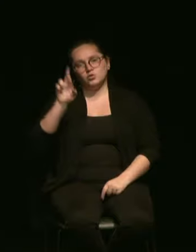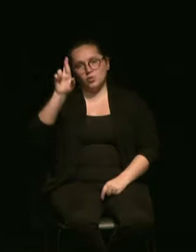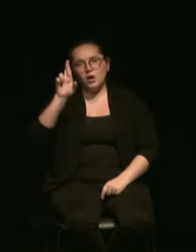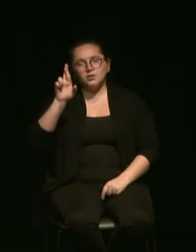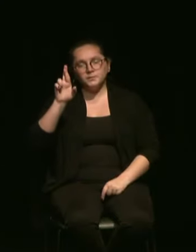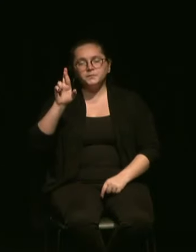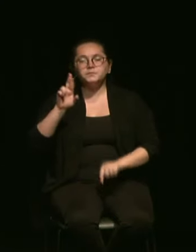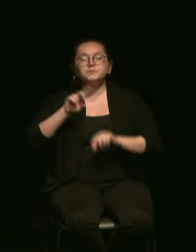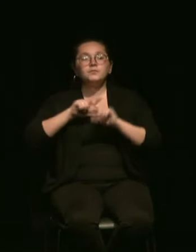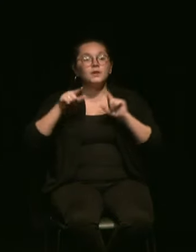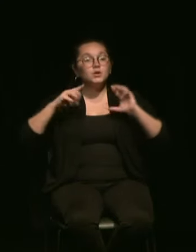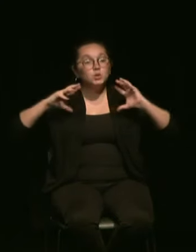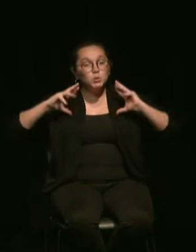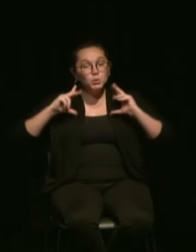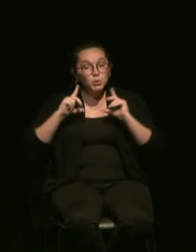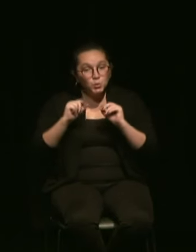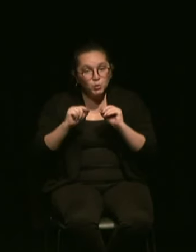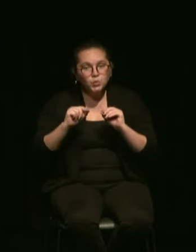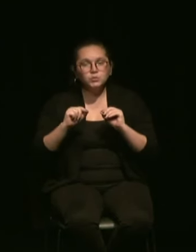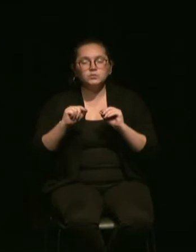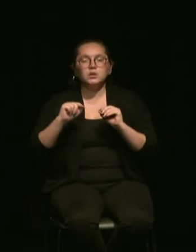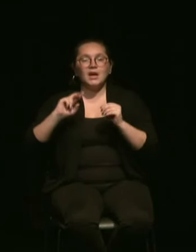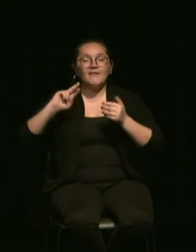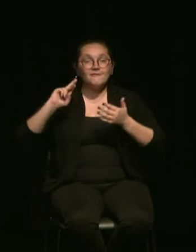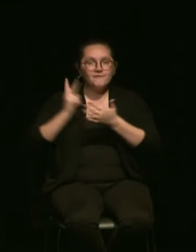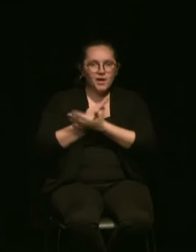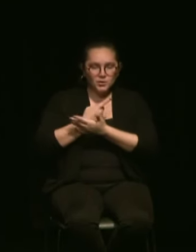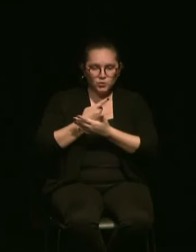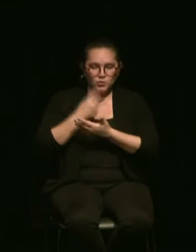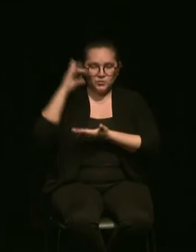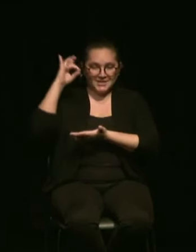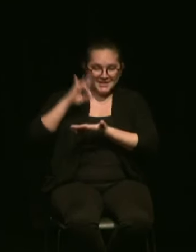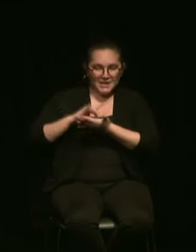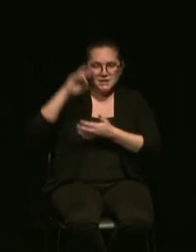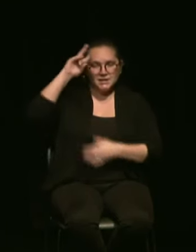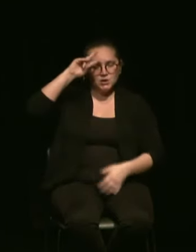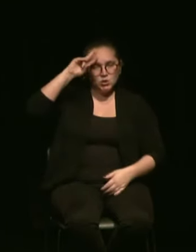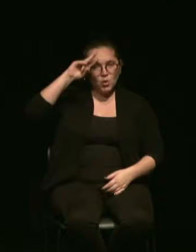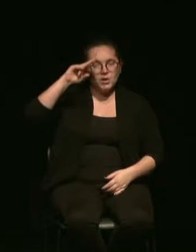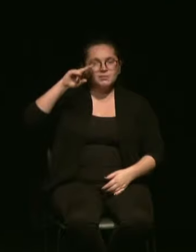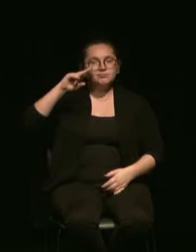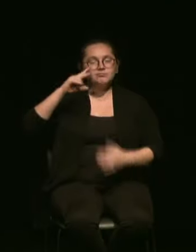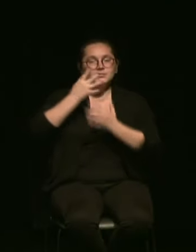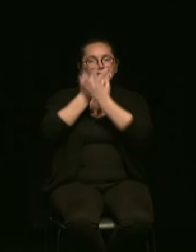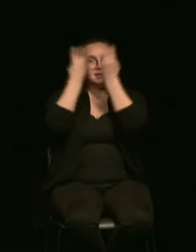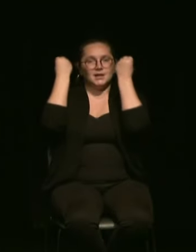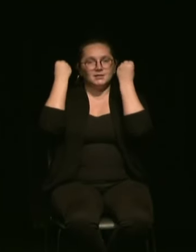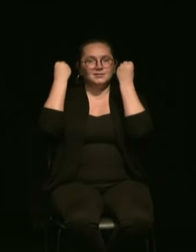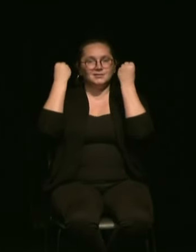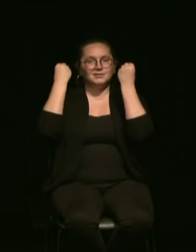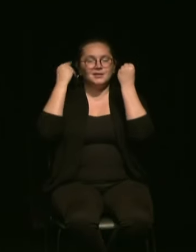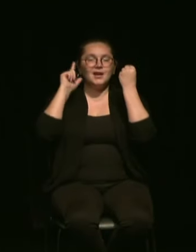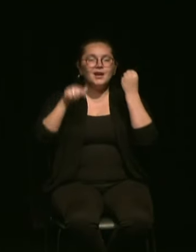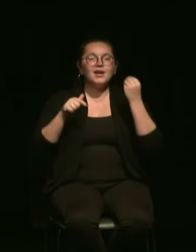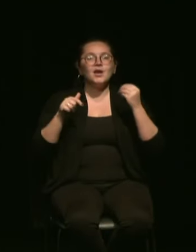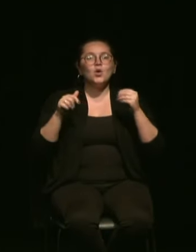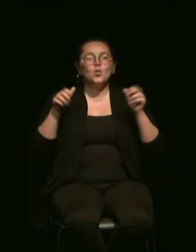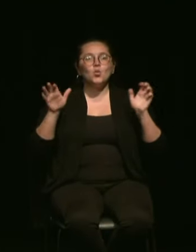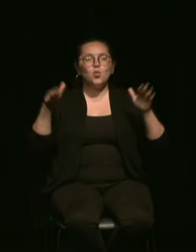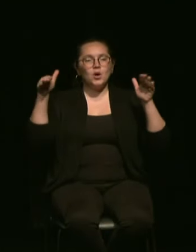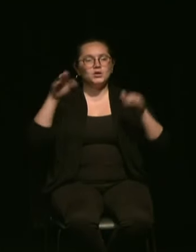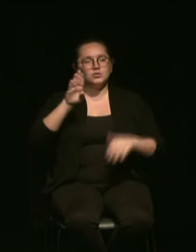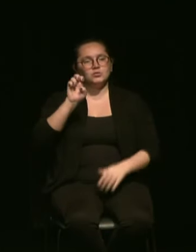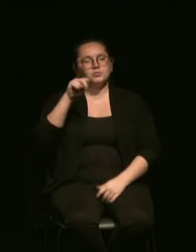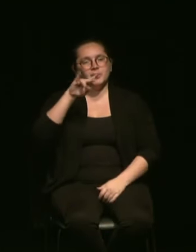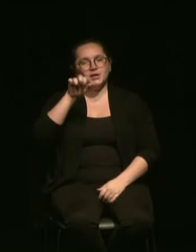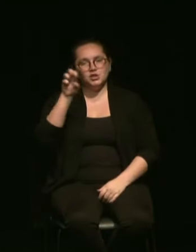Coutinho lida com tudo aquilo que não é grande fato da história. Né? Ele lida com... É o anjo do Benjamin, né? É o famoso anjo do Benjamin que